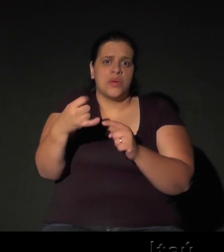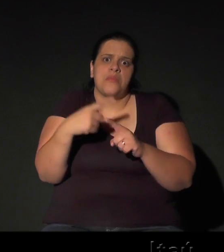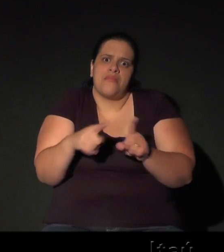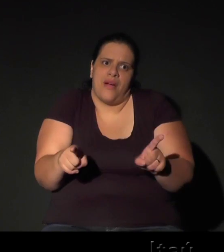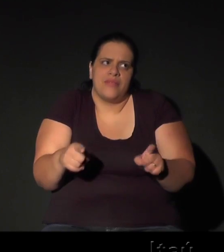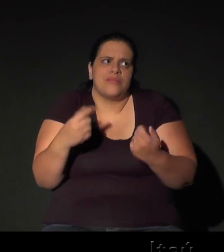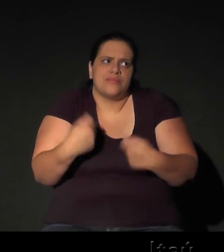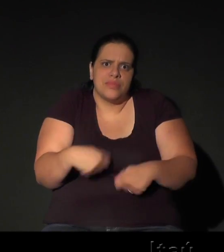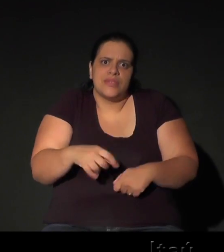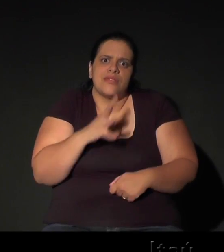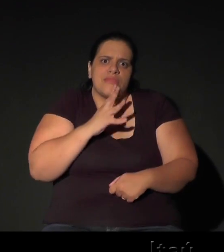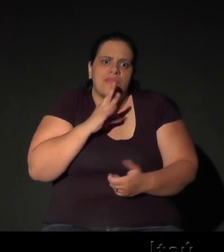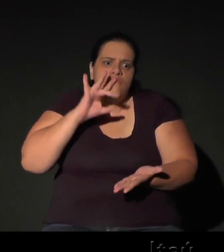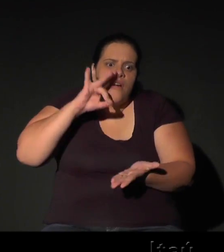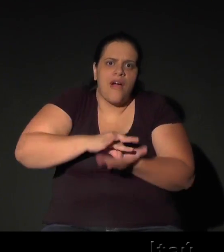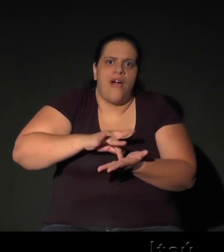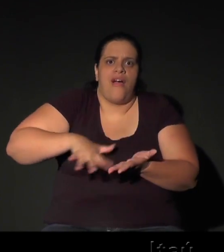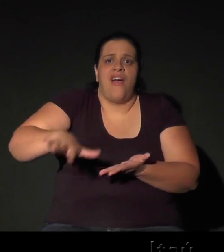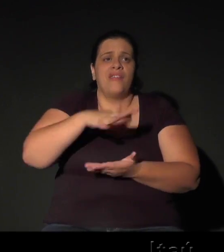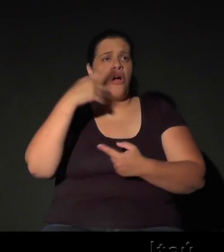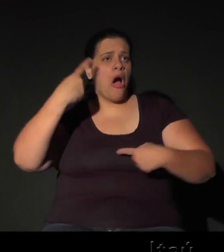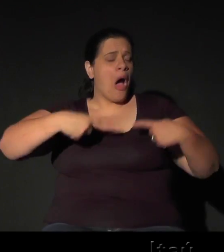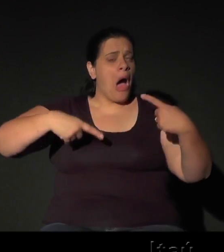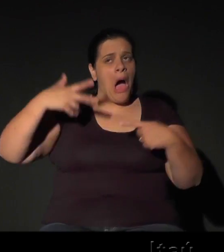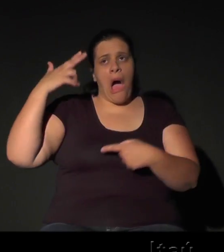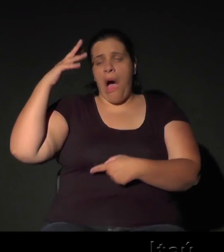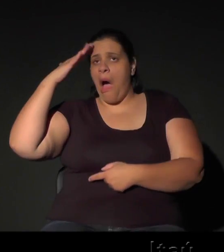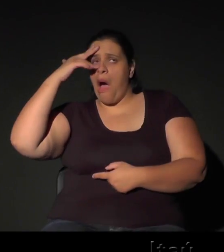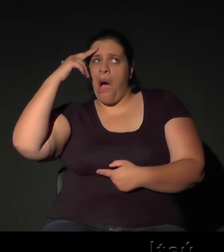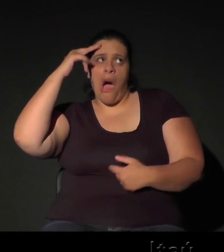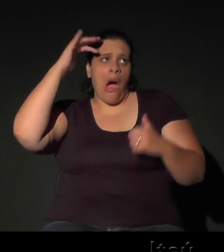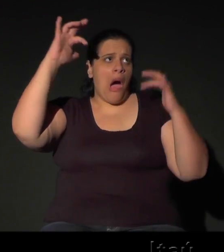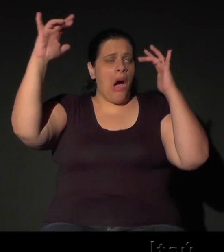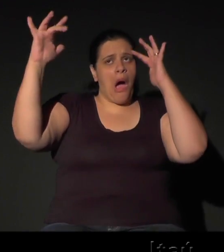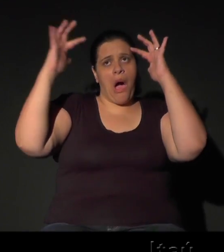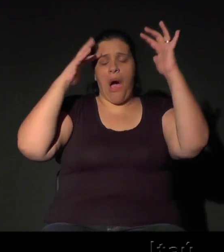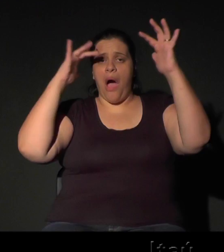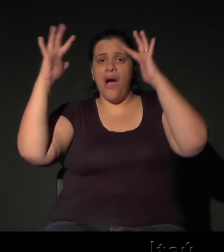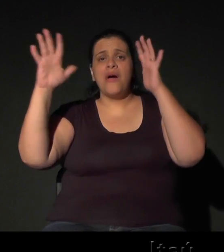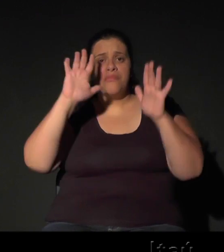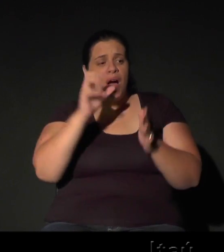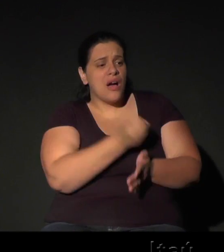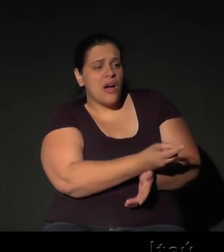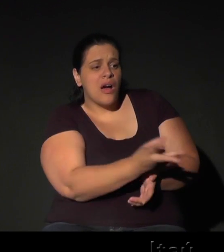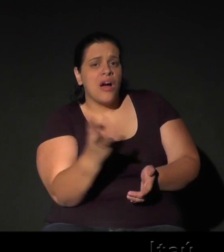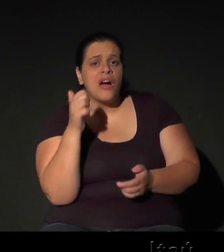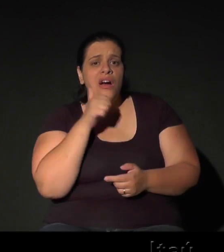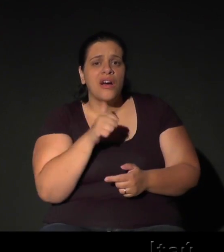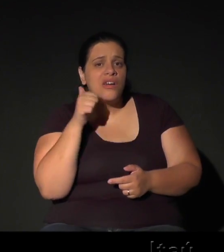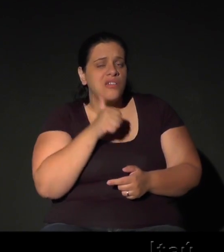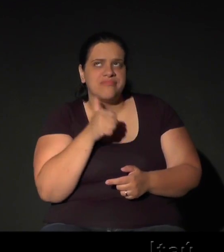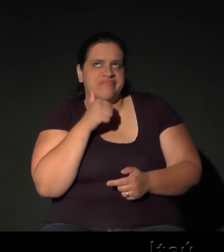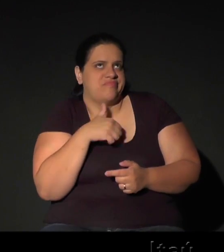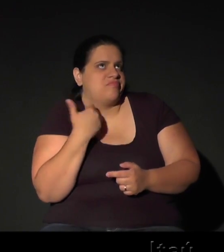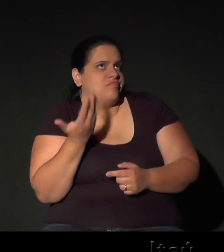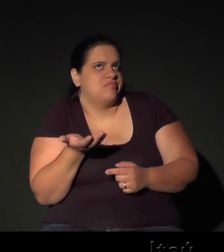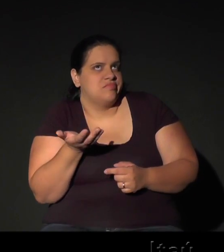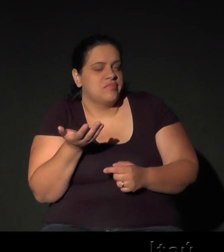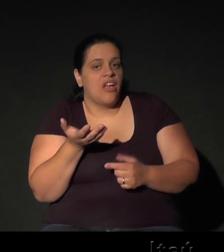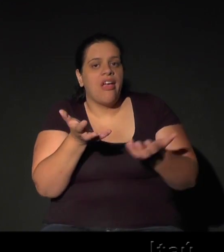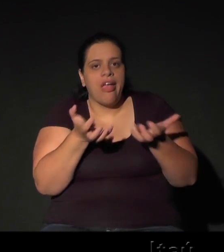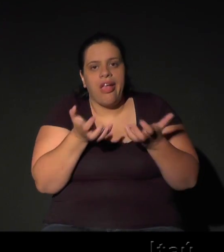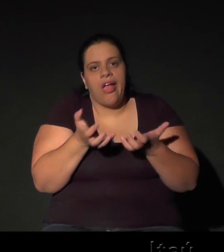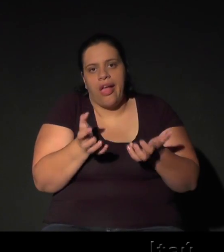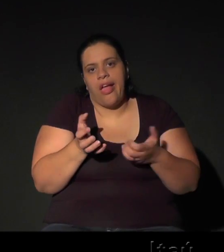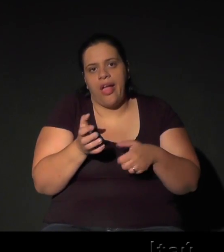acho que é uma questão da gente ser realista fica com um discurso utópico lá e tal enquanto isso um monte de menina sei lá